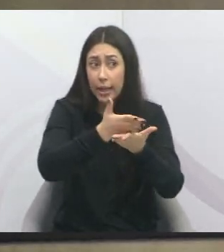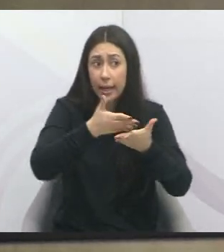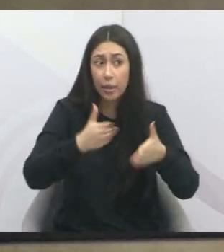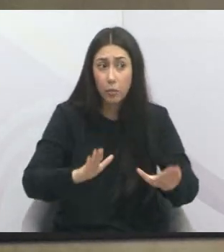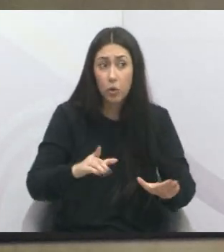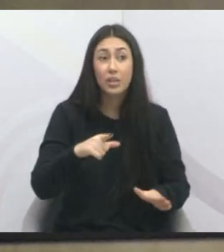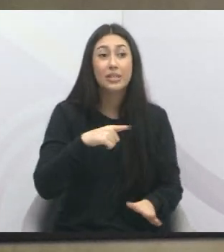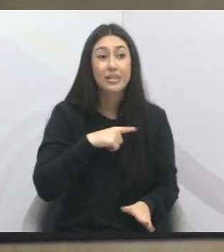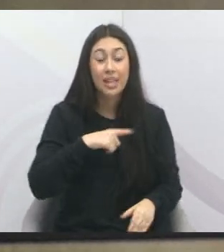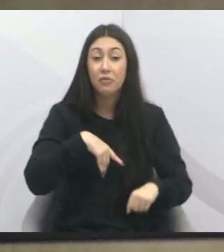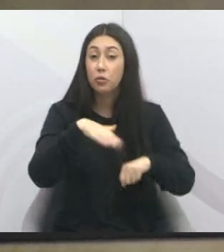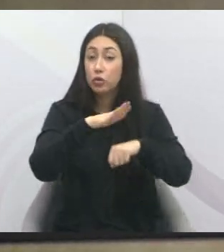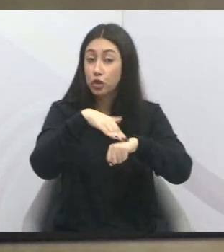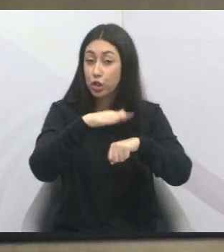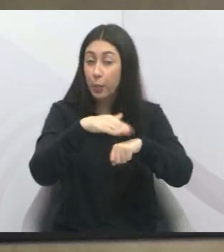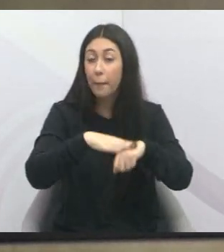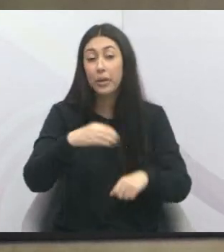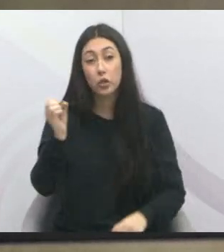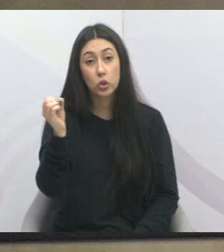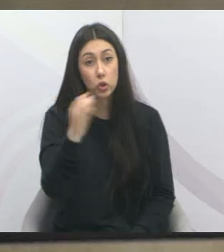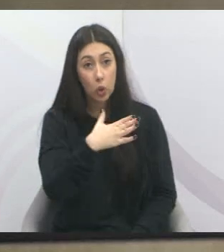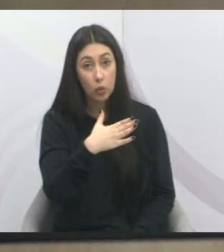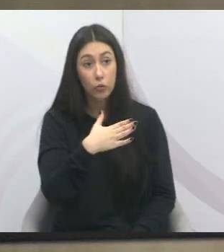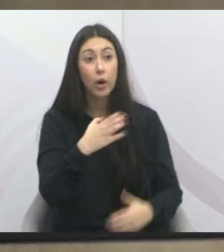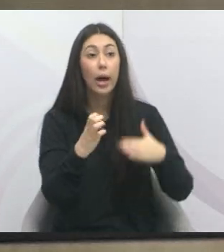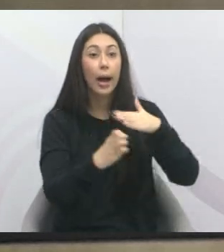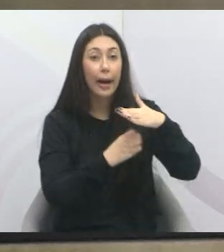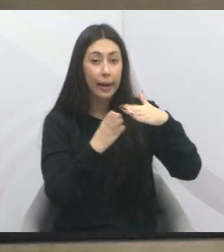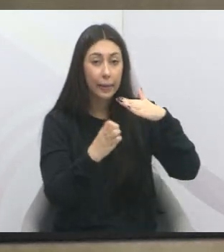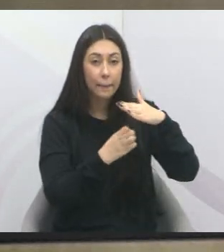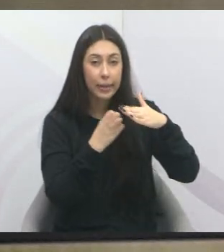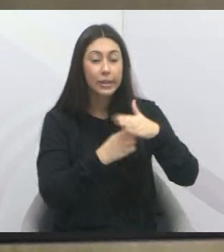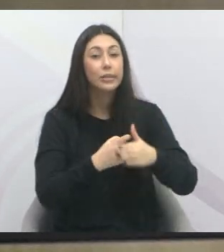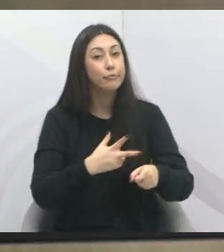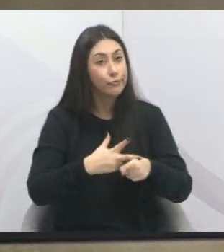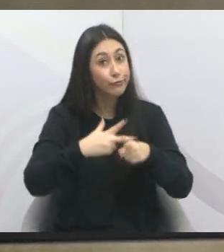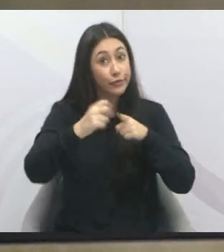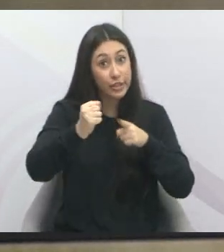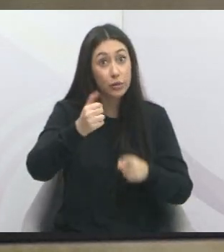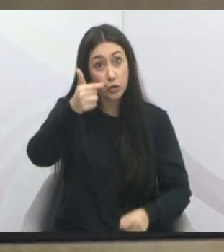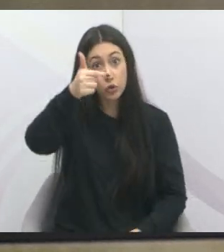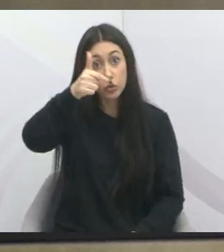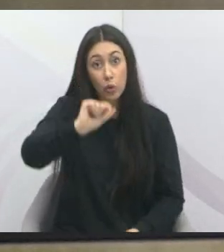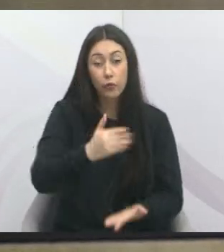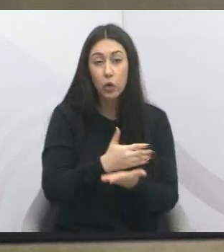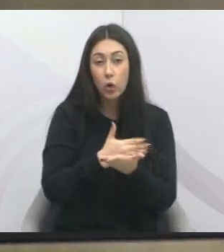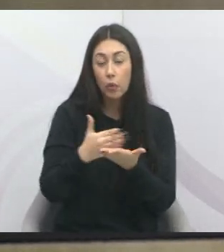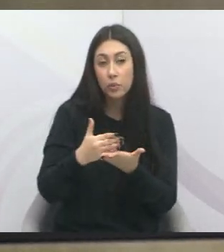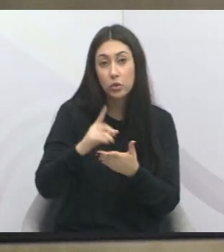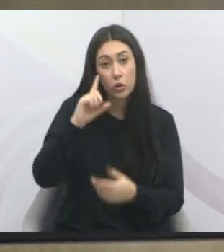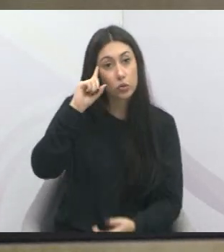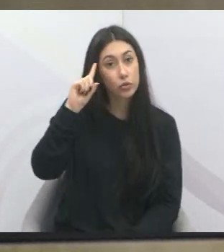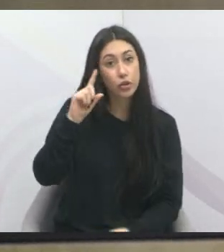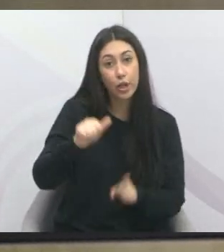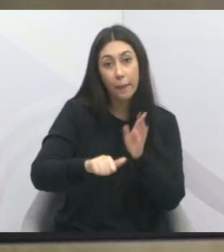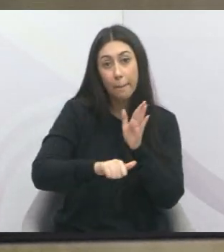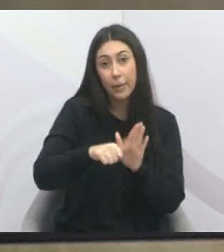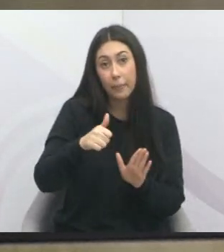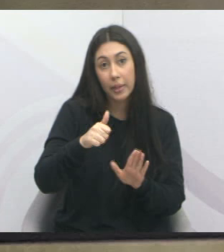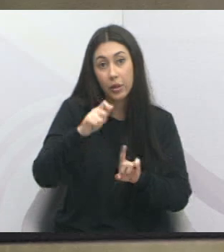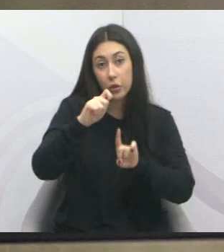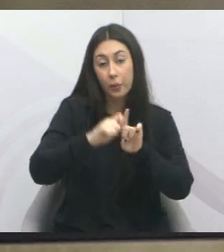um novo chamamento, a Caminho de Damasco foi contemplada nele e começou no dia 1º de abril um contrato